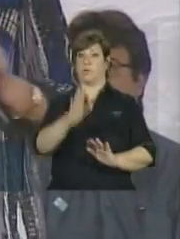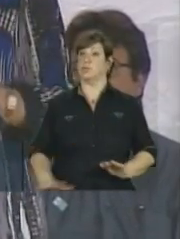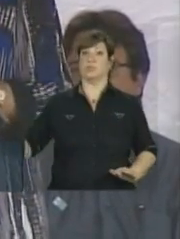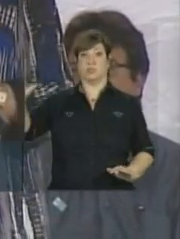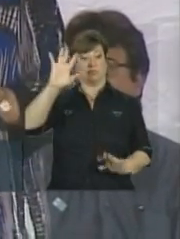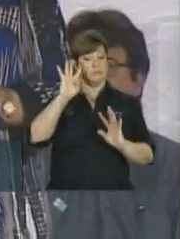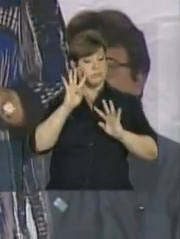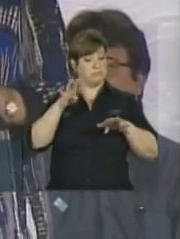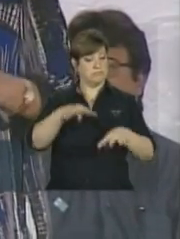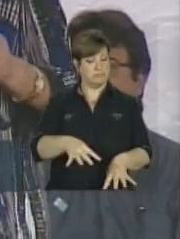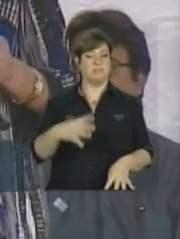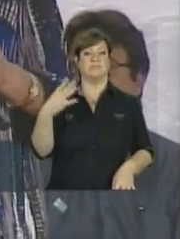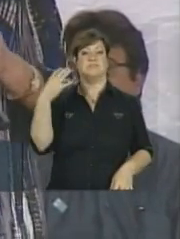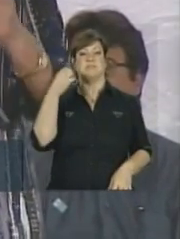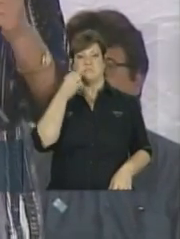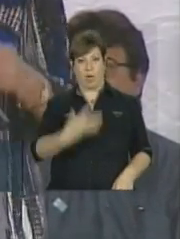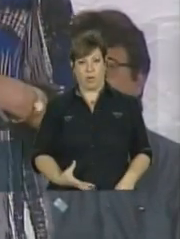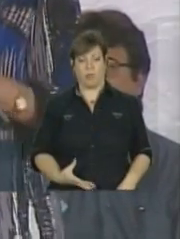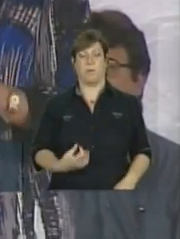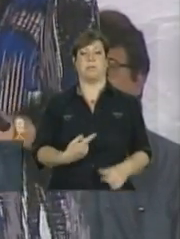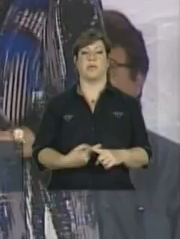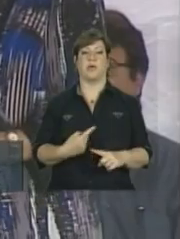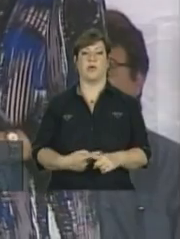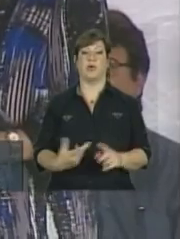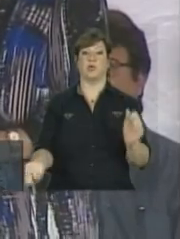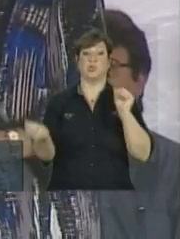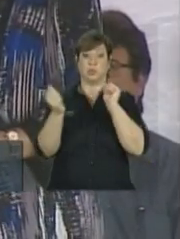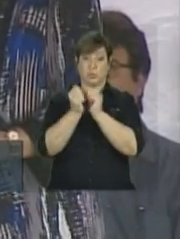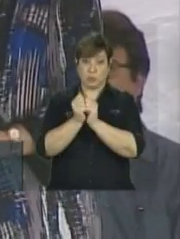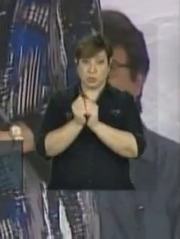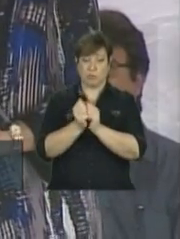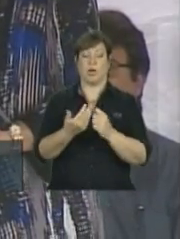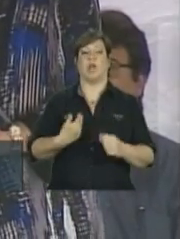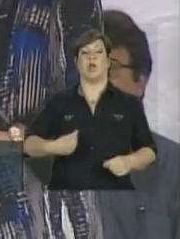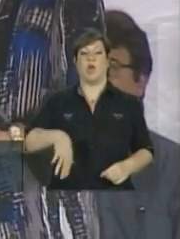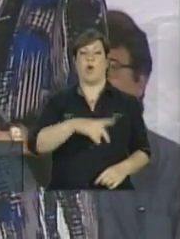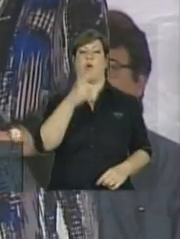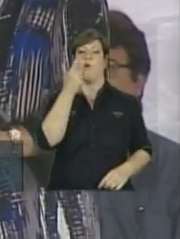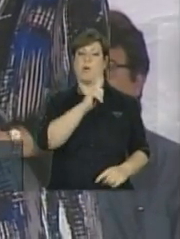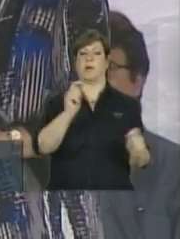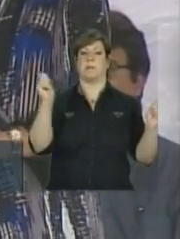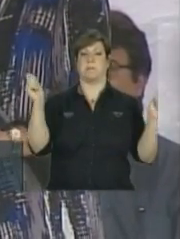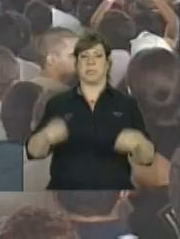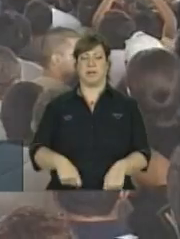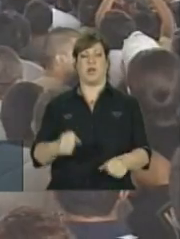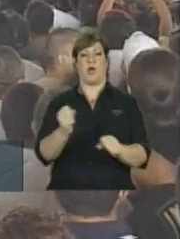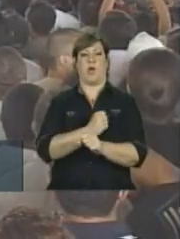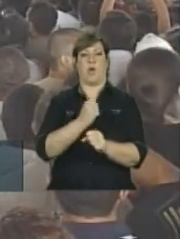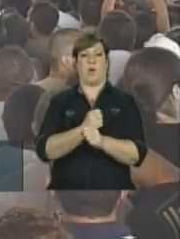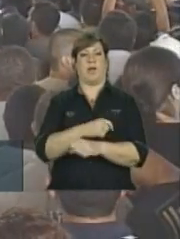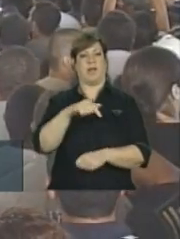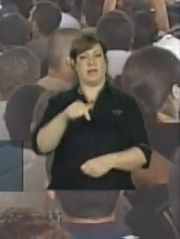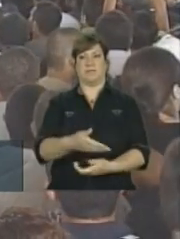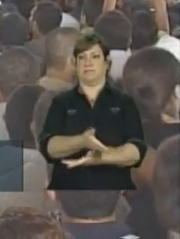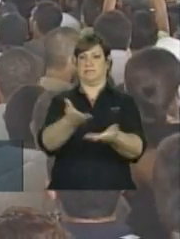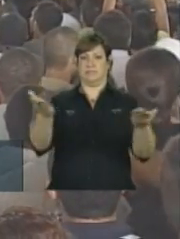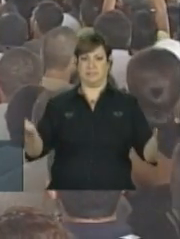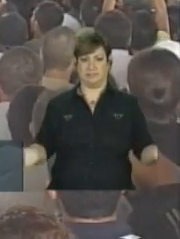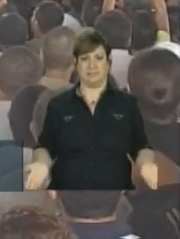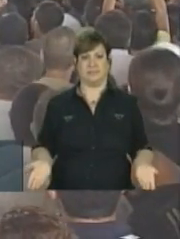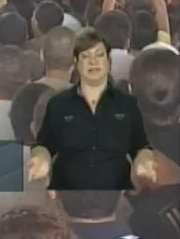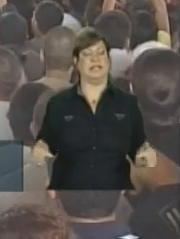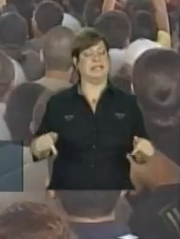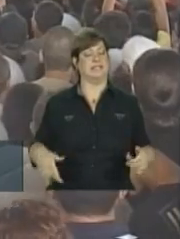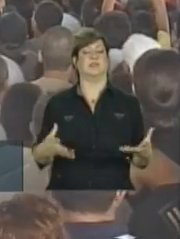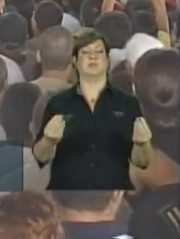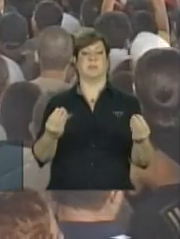Um exemplo de que, junto, nós somos capazes de construir essa estrutura. E isso